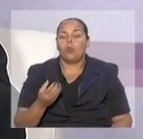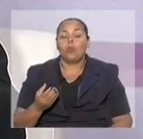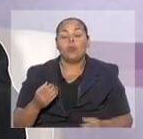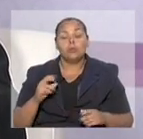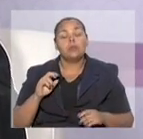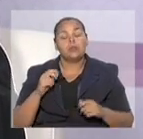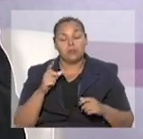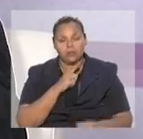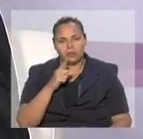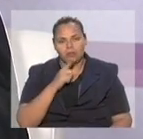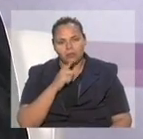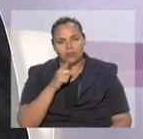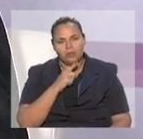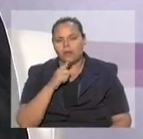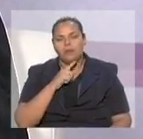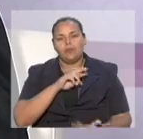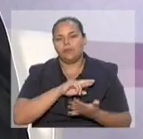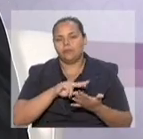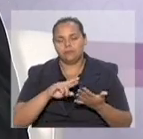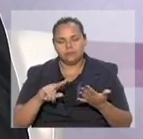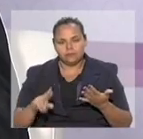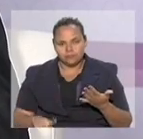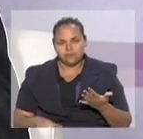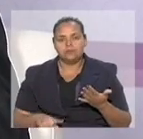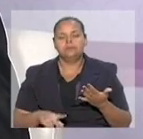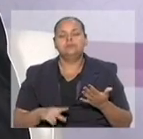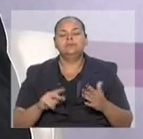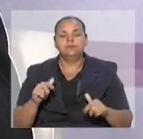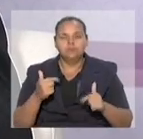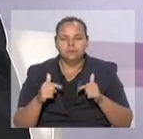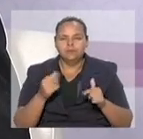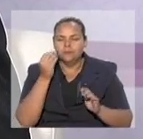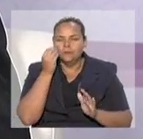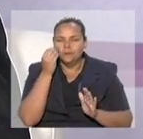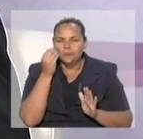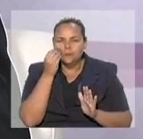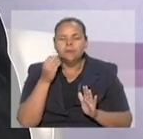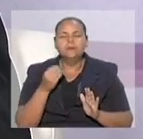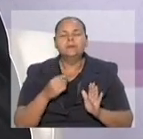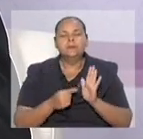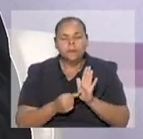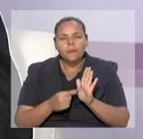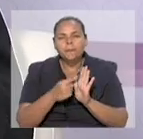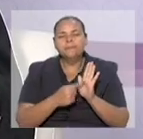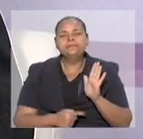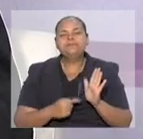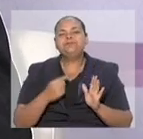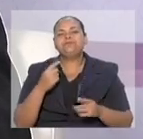ou imediatamente. Tem uma série de trabalhos